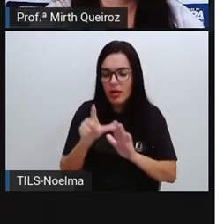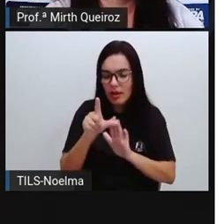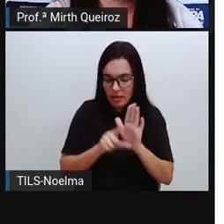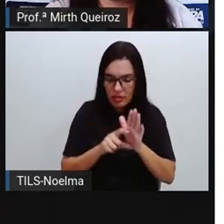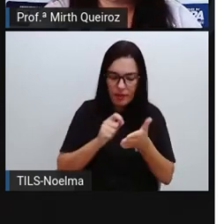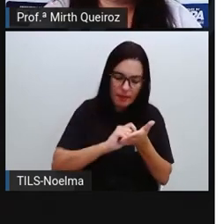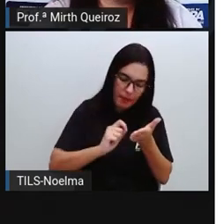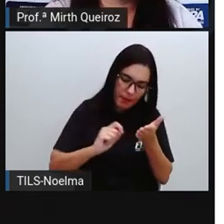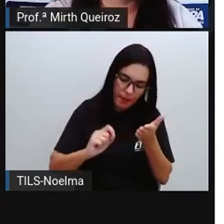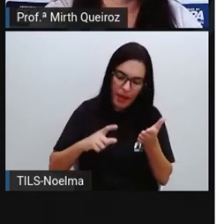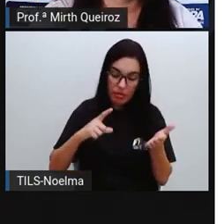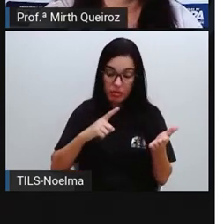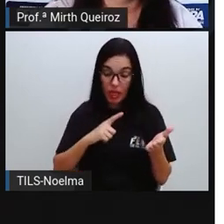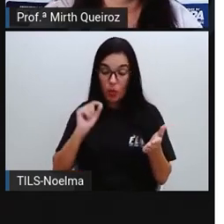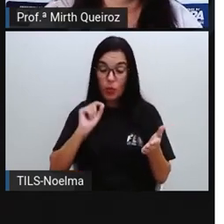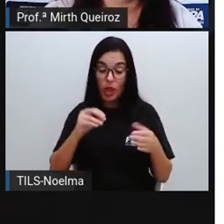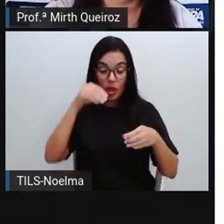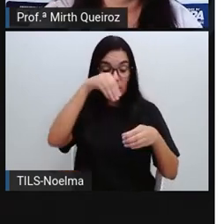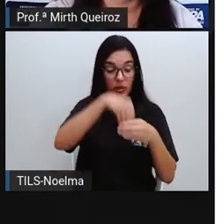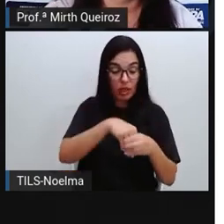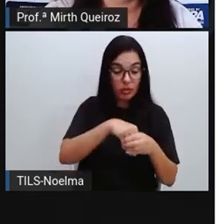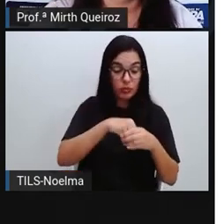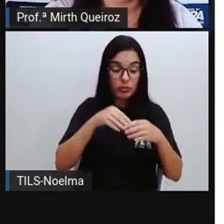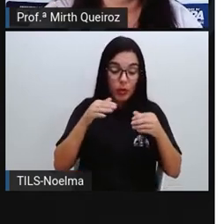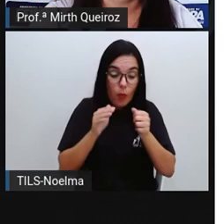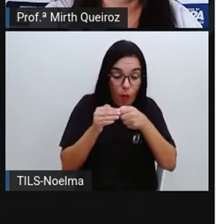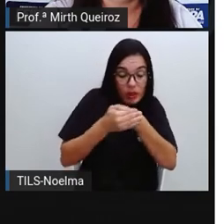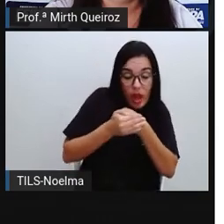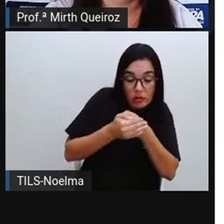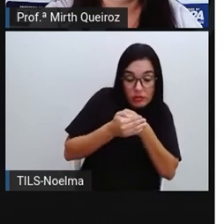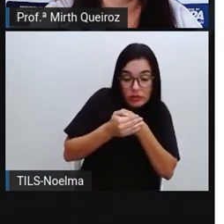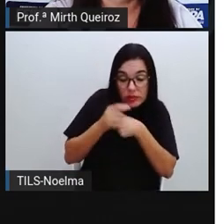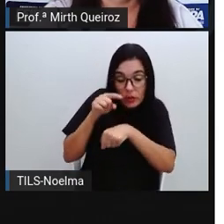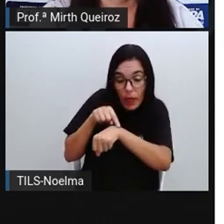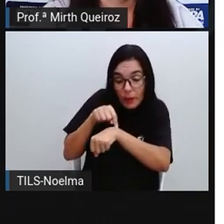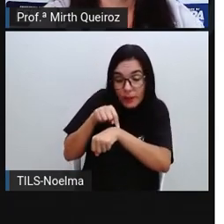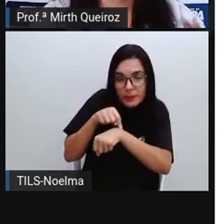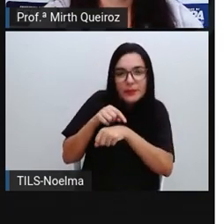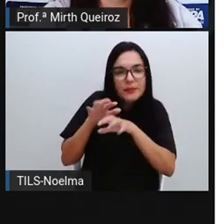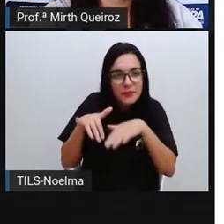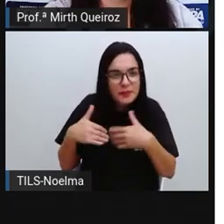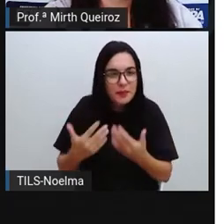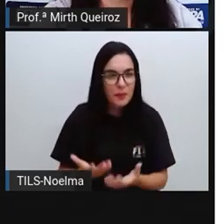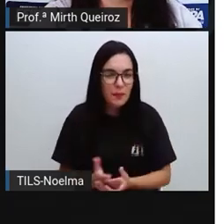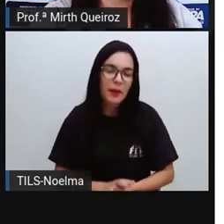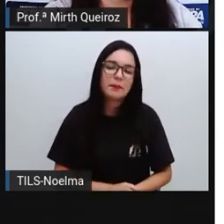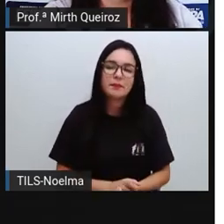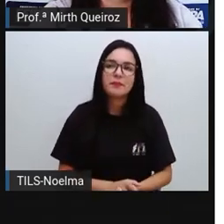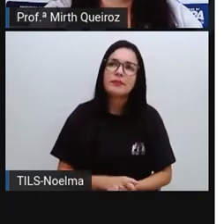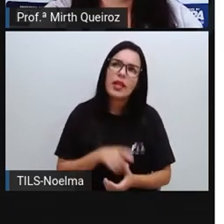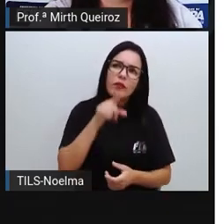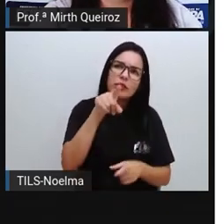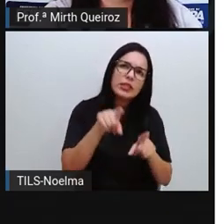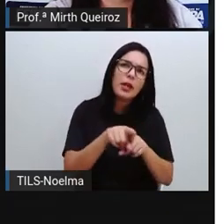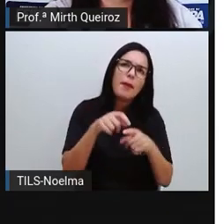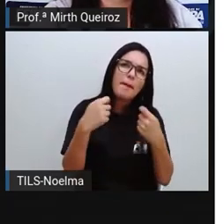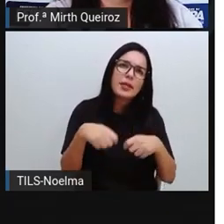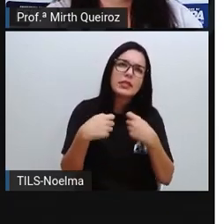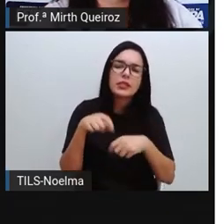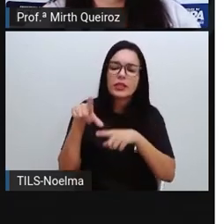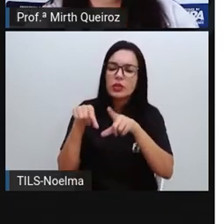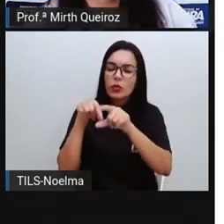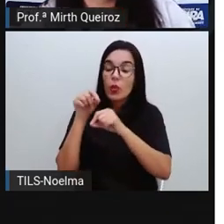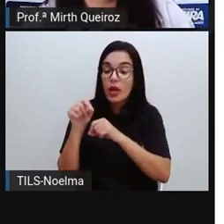lista com os conteúdos que vocês vão colocar dentro da cápsula de vocês, certo? Decida por quanto tempo a cápsula